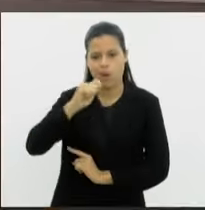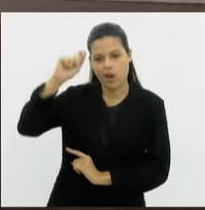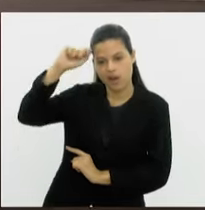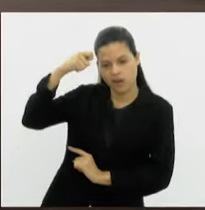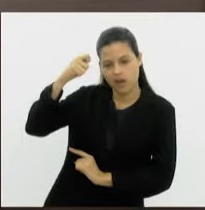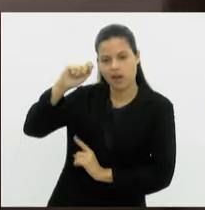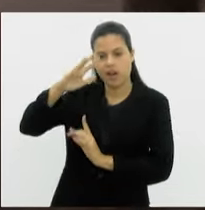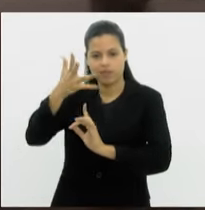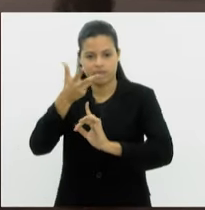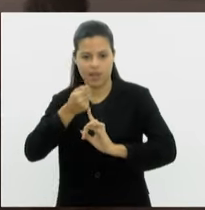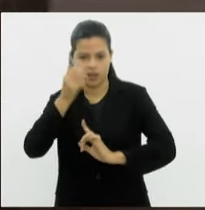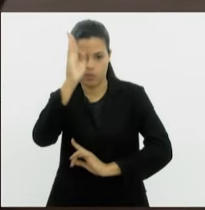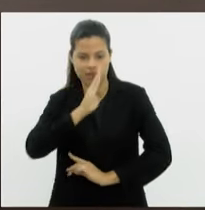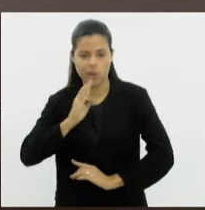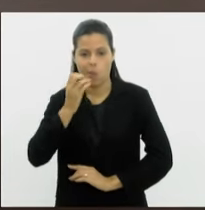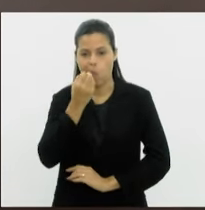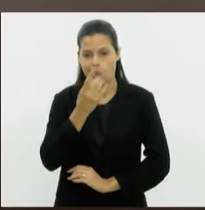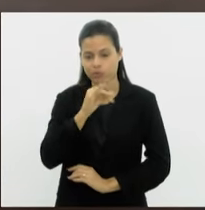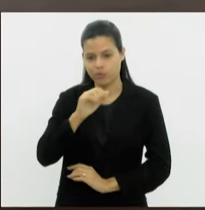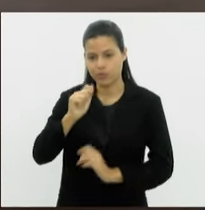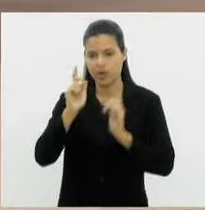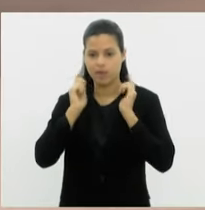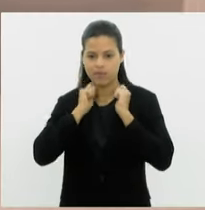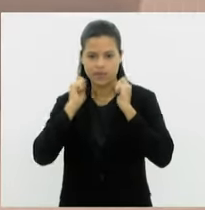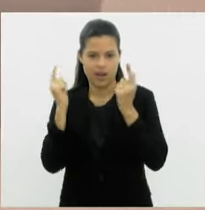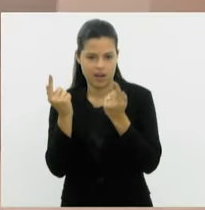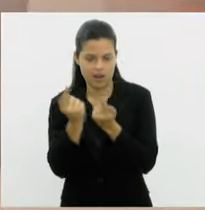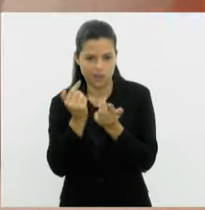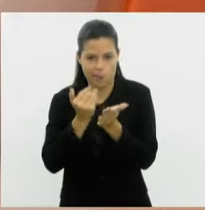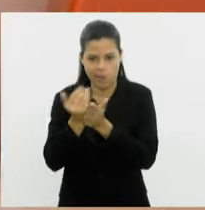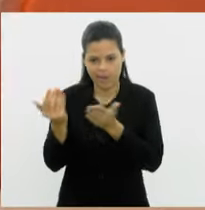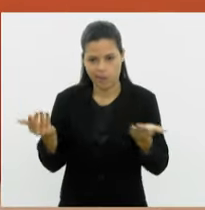brasileira. O Bom Dia Alerj começa agora.